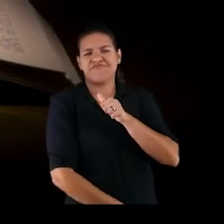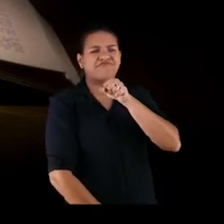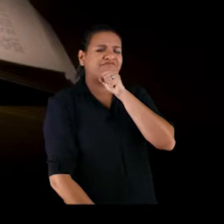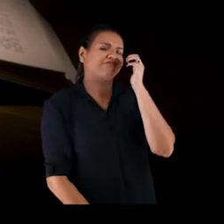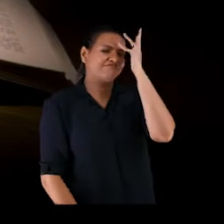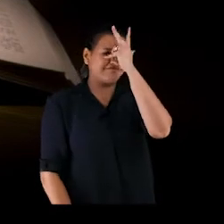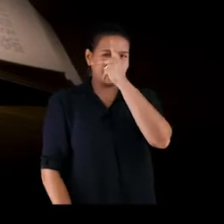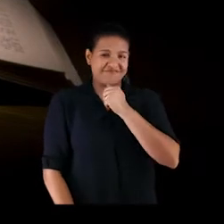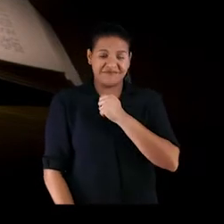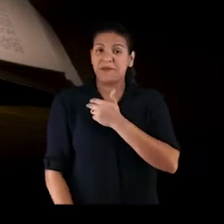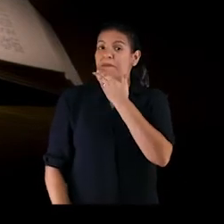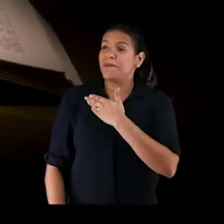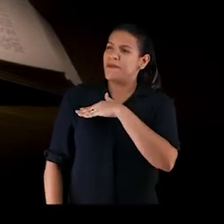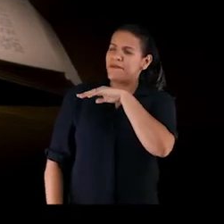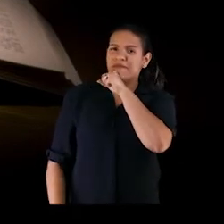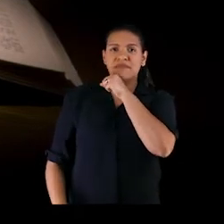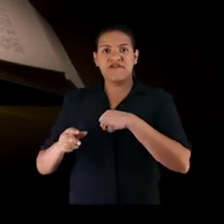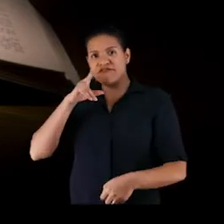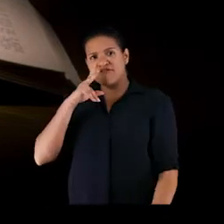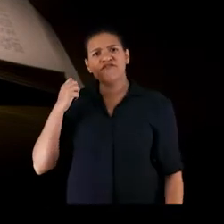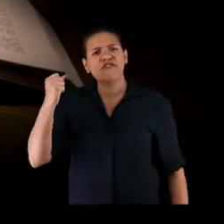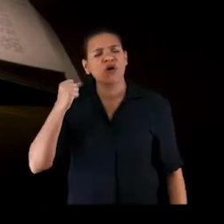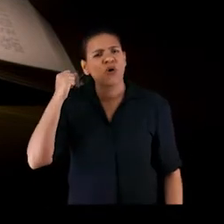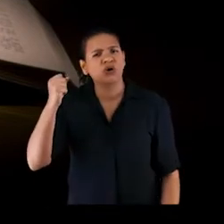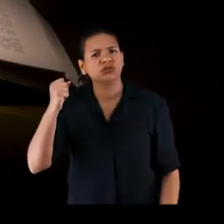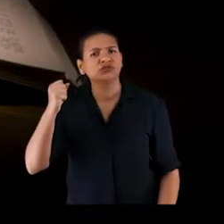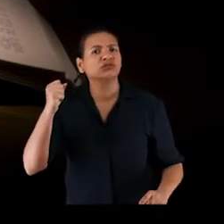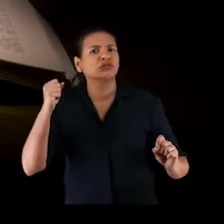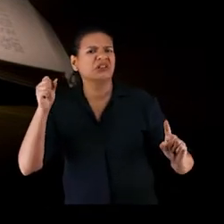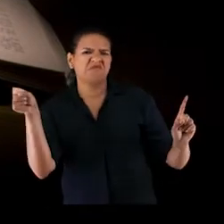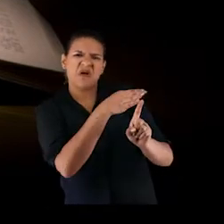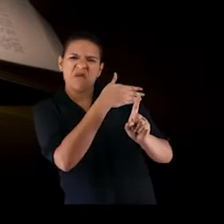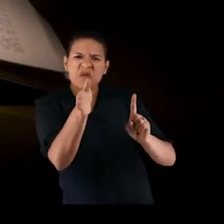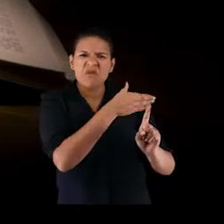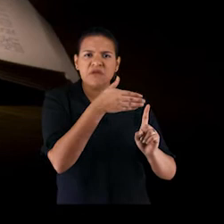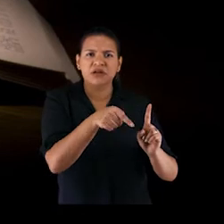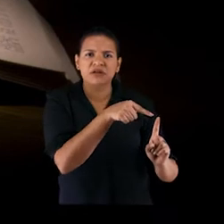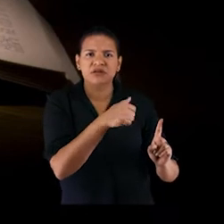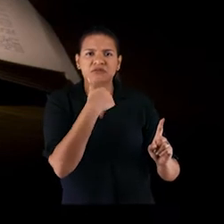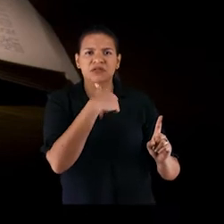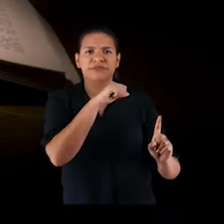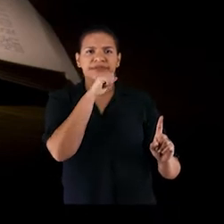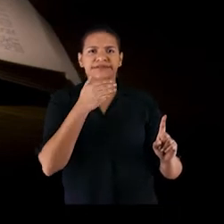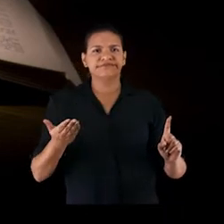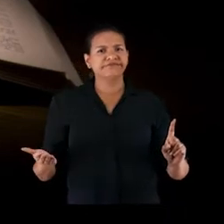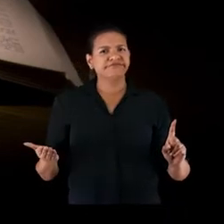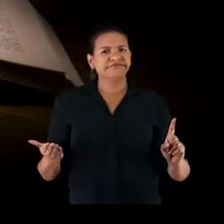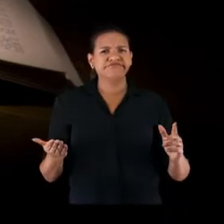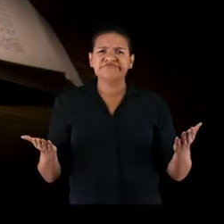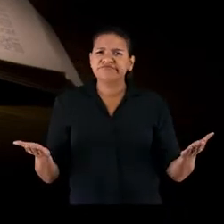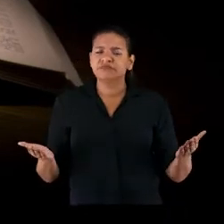E seu pai, forte, batia nele sem a menor razão. Mas hoje era dia de jogo, não bateria nele.